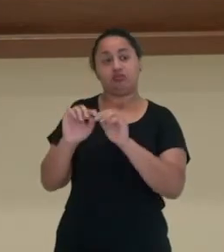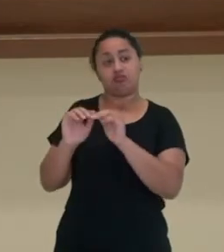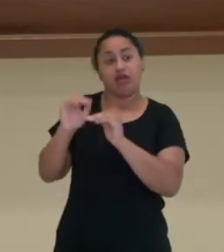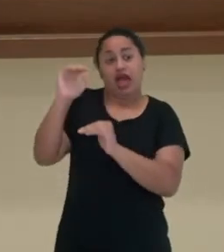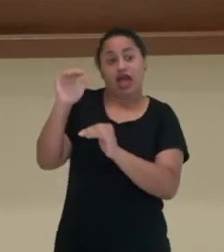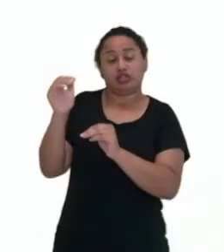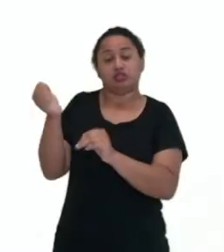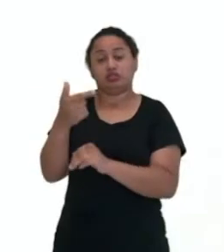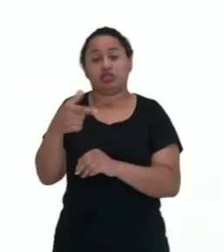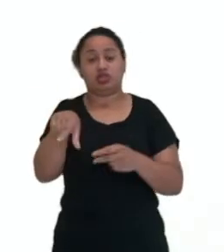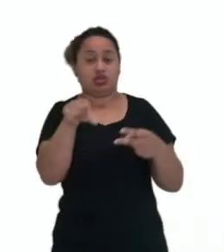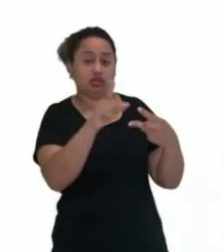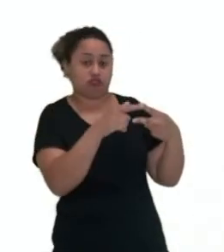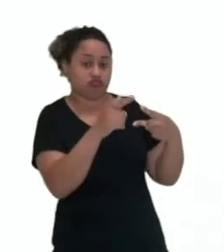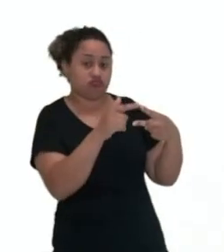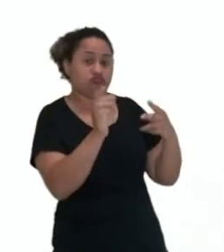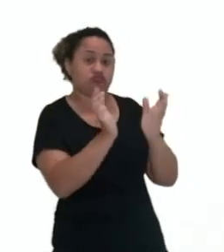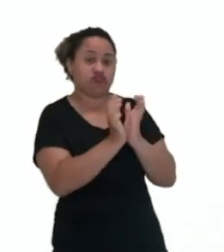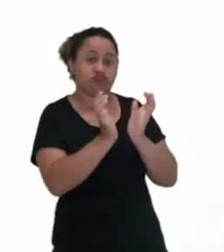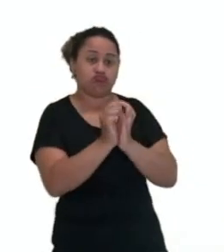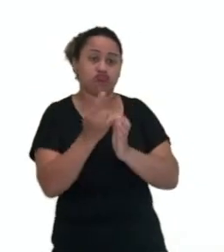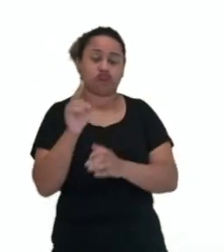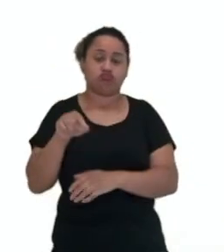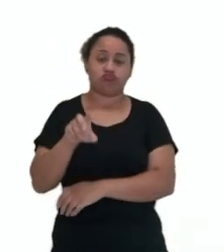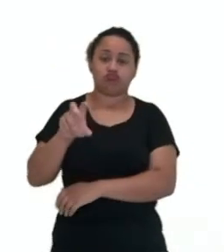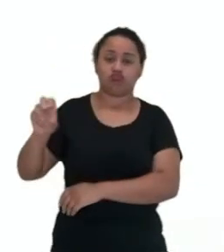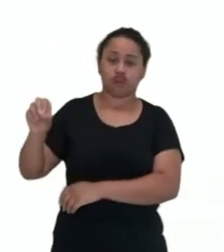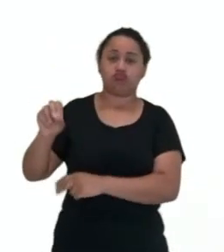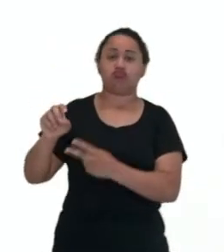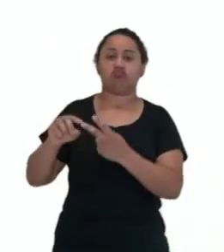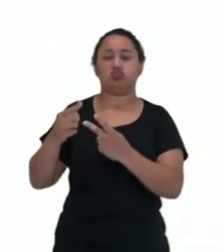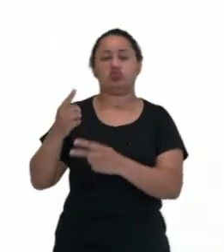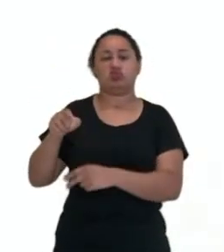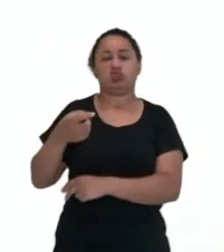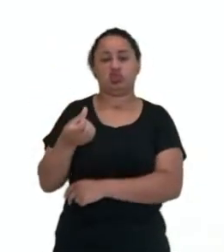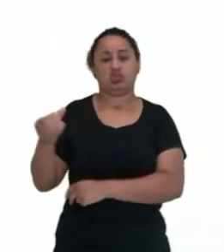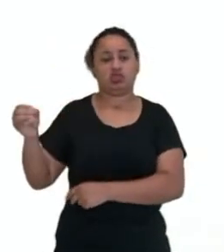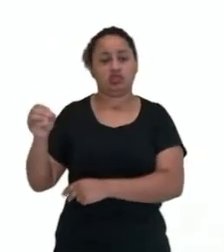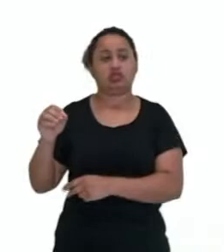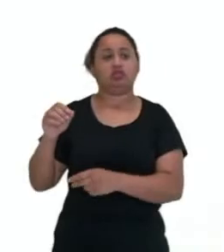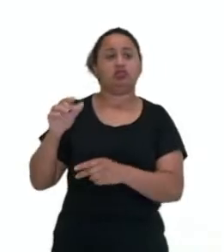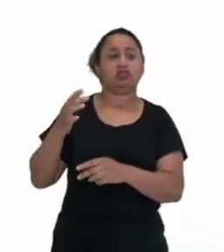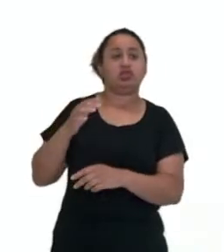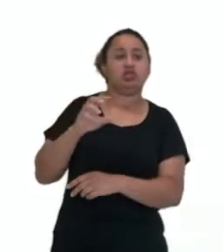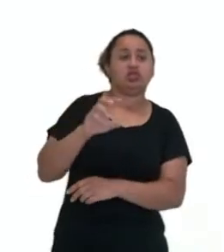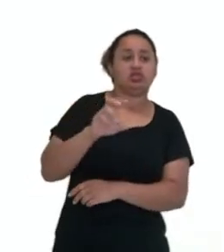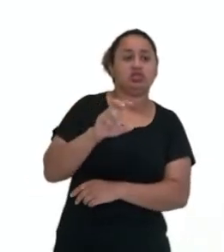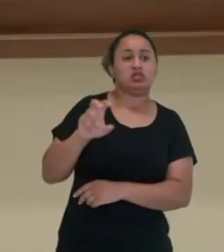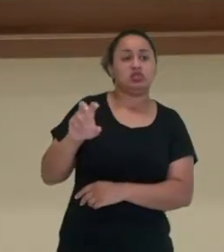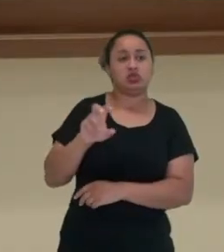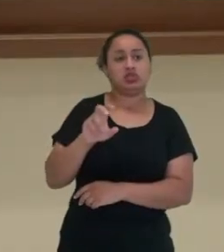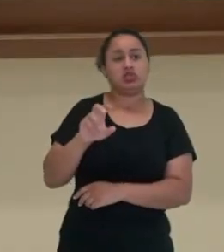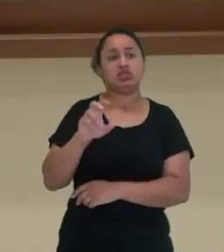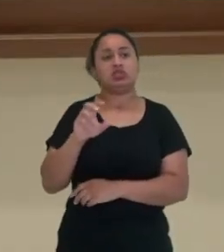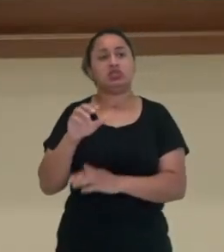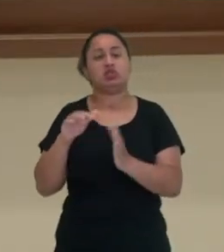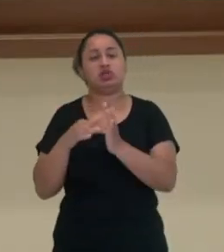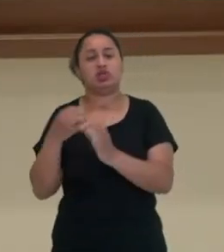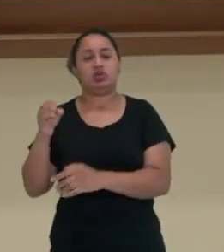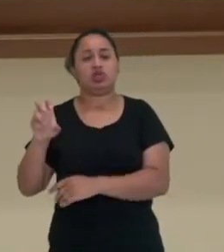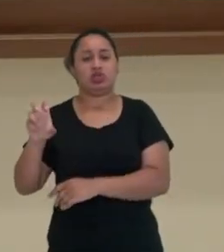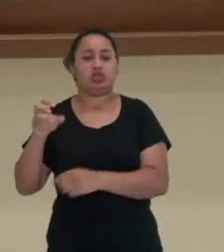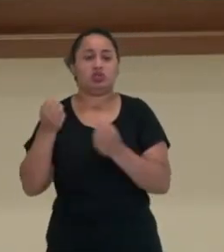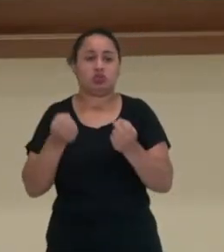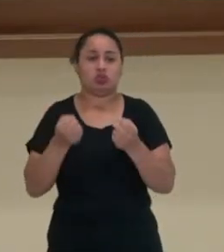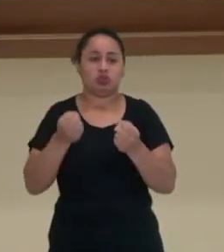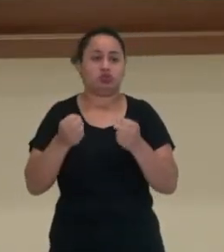que a espécie anterior ali, 1,5 m a 1,60 m, 55 a 85 quilos de massa corporal.